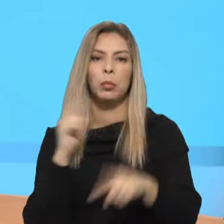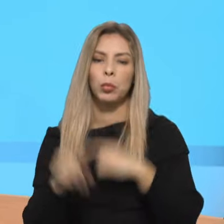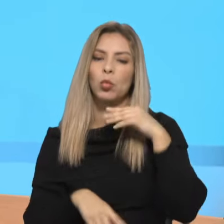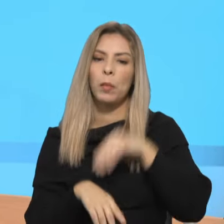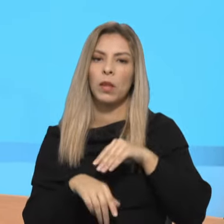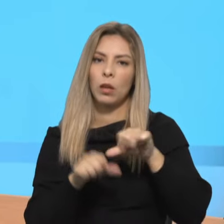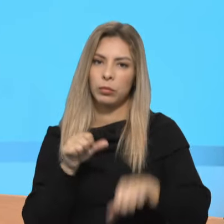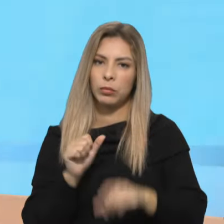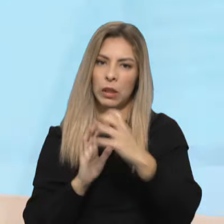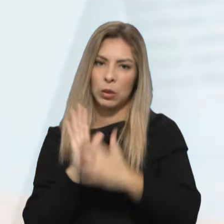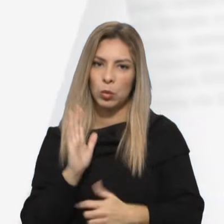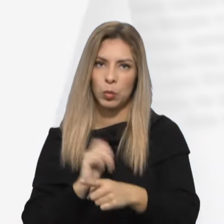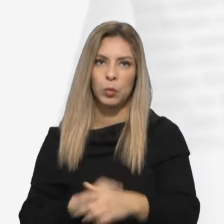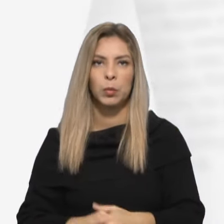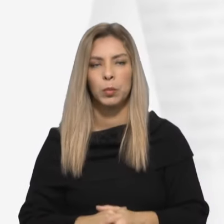esse texto.